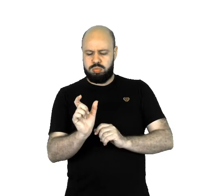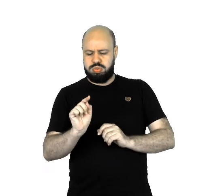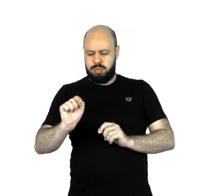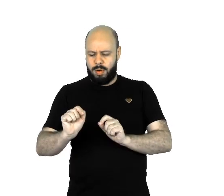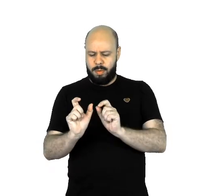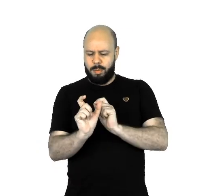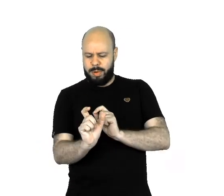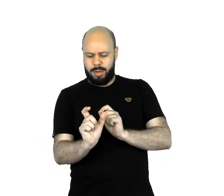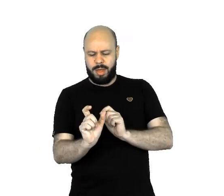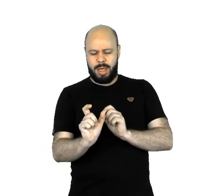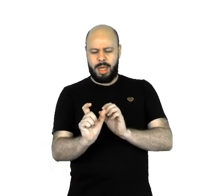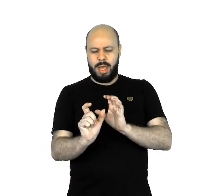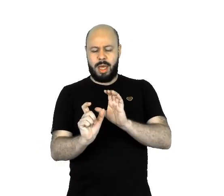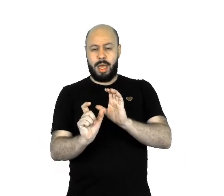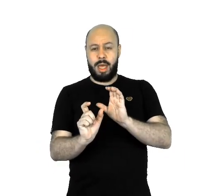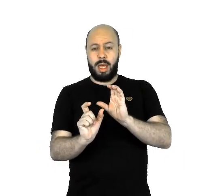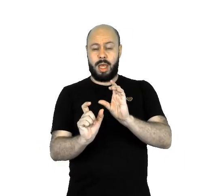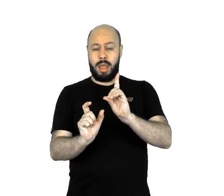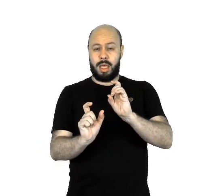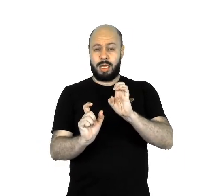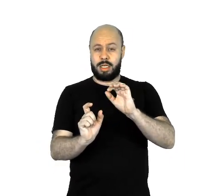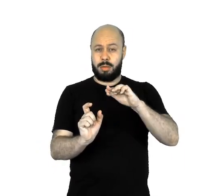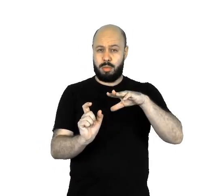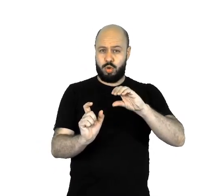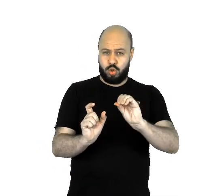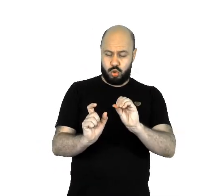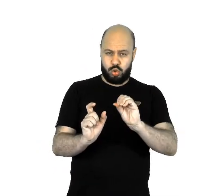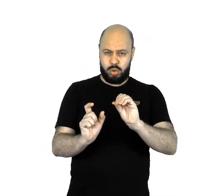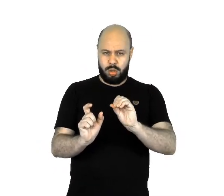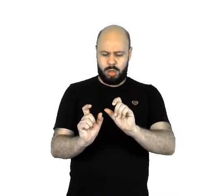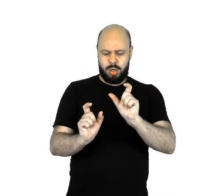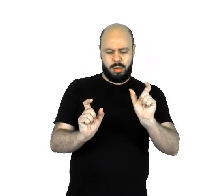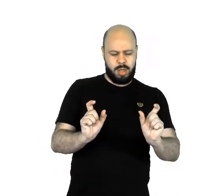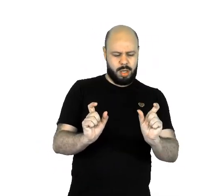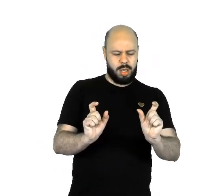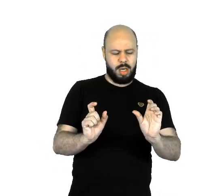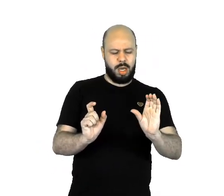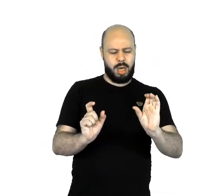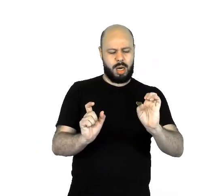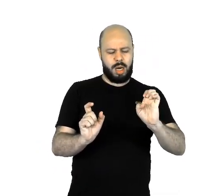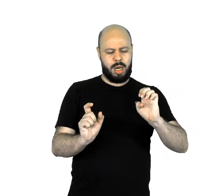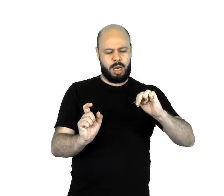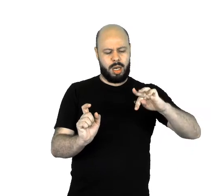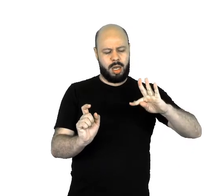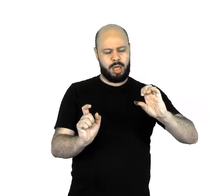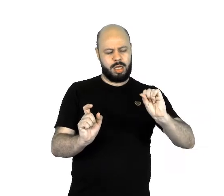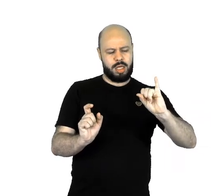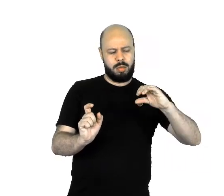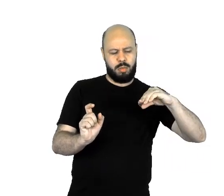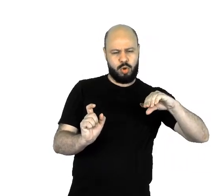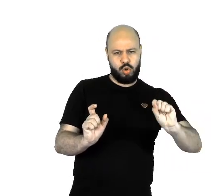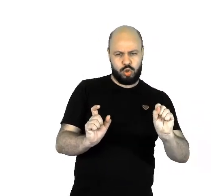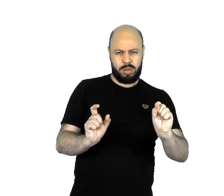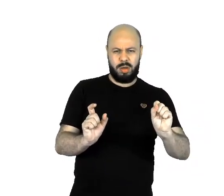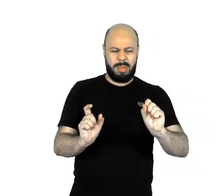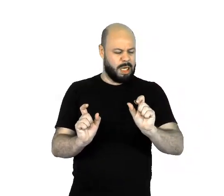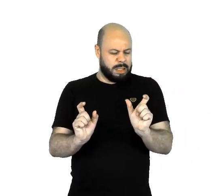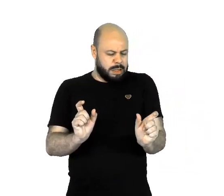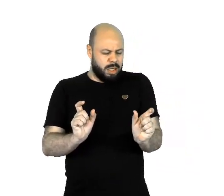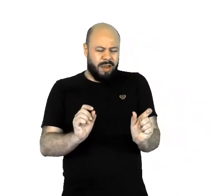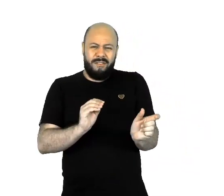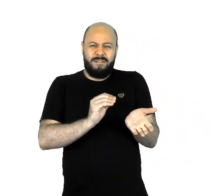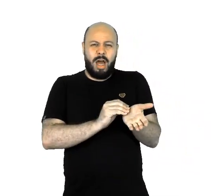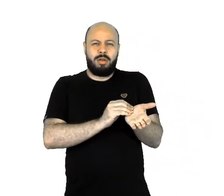Arredondar significa você completar com zeros para ficar igual. Nós temos aí um exemplo, nós temos a menininha olhando